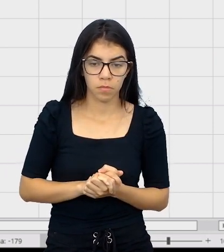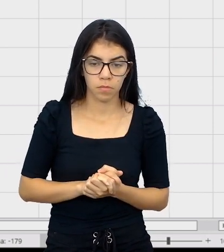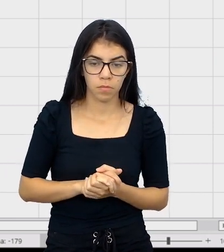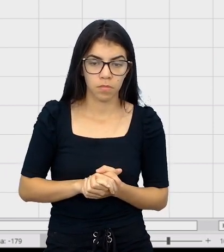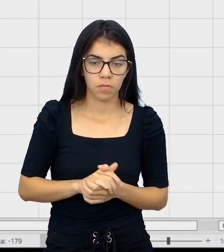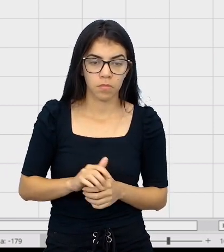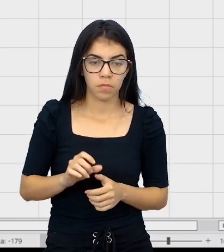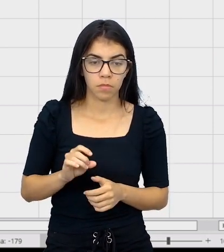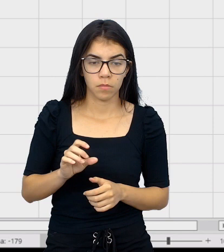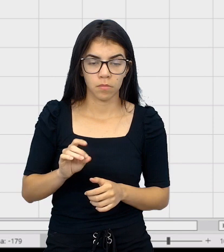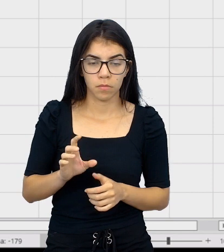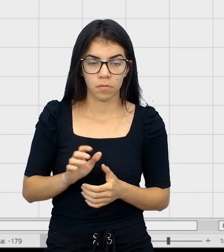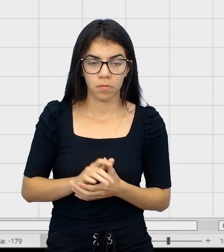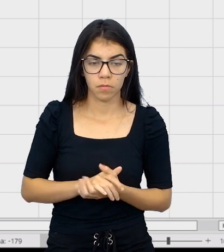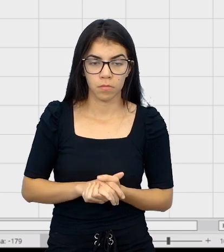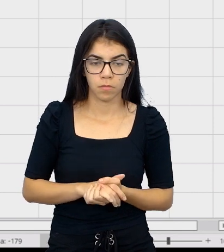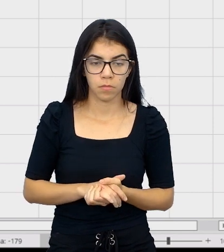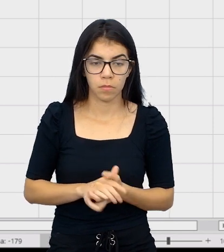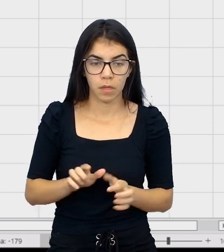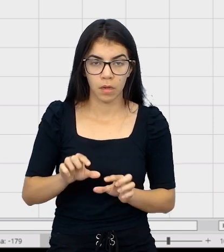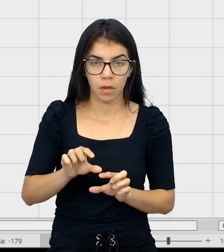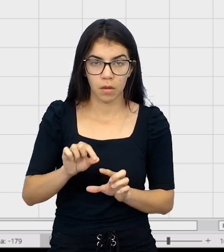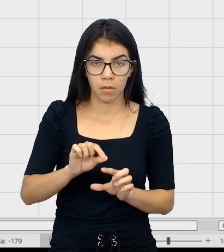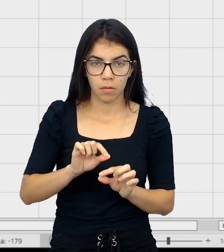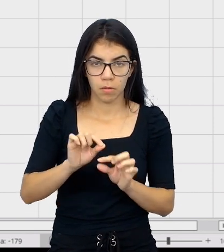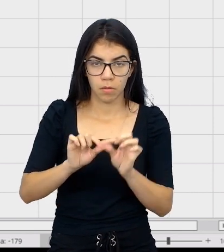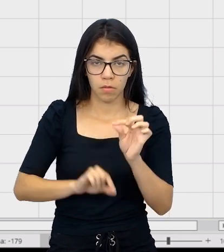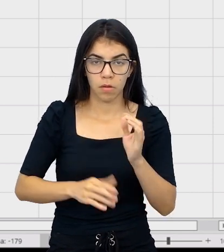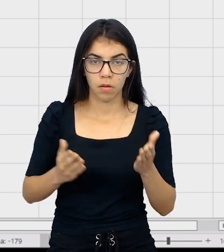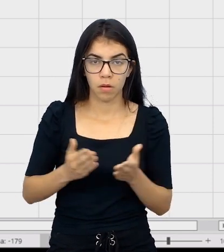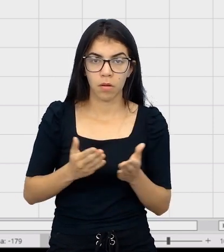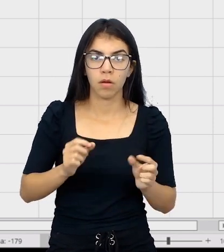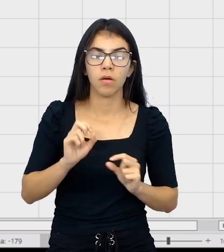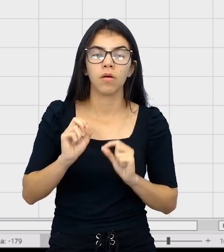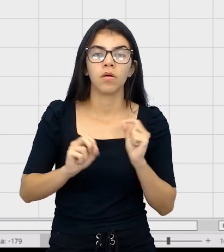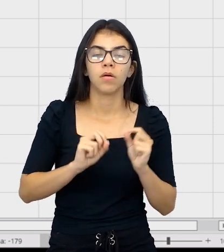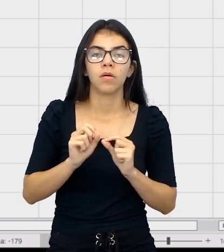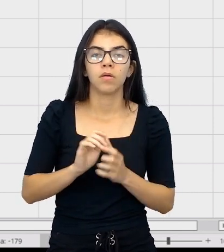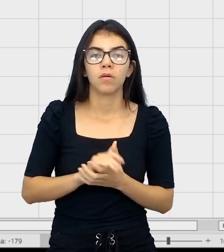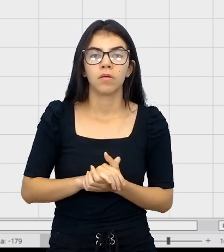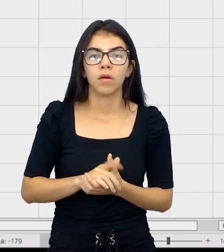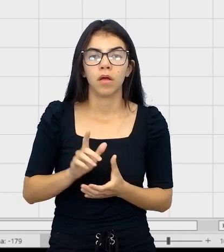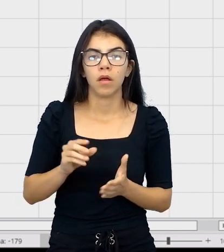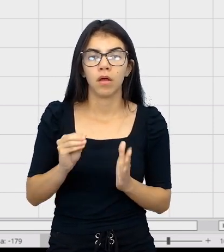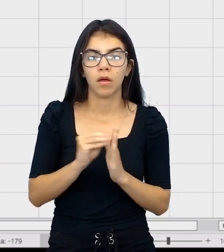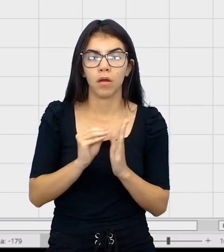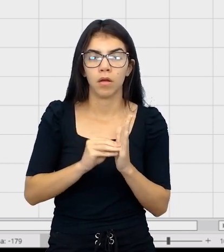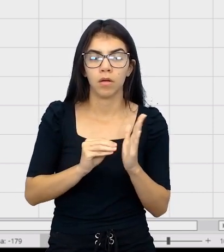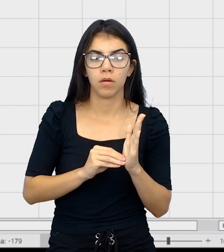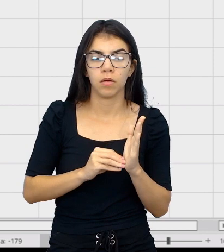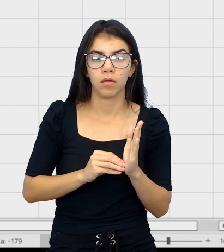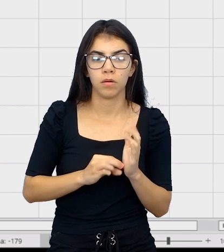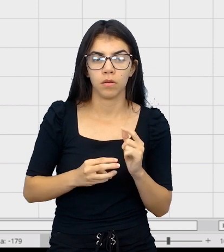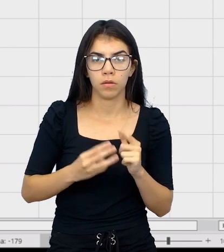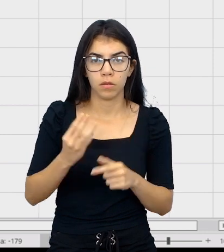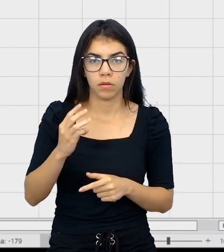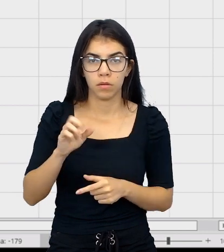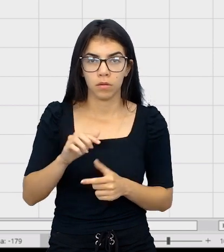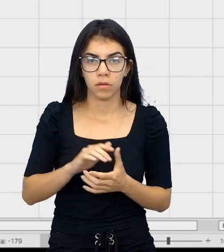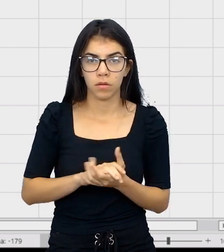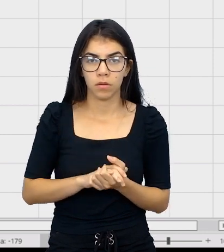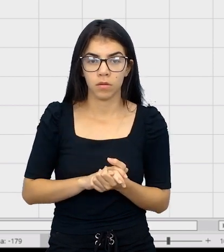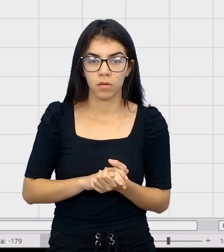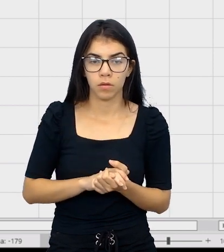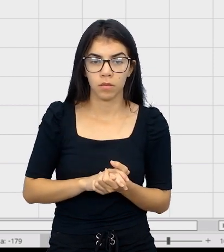segurei só o CTRL. Certo. Fui com o mouse no outro lado e puxei. Tá bom. Agora eu vou aqui, ó, procura aqui inserir, que é a terceira abinha, e vou em